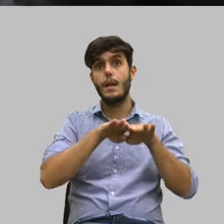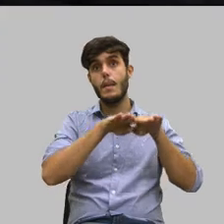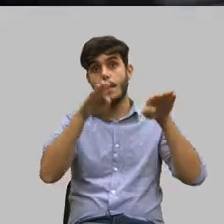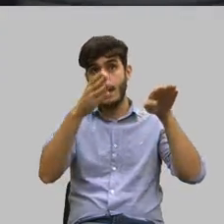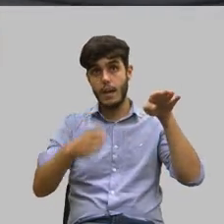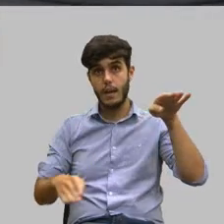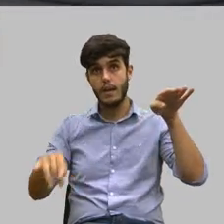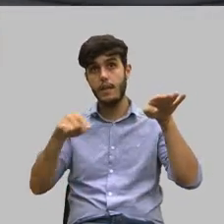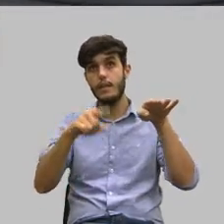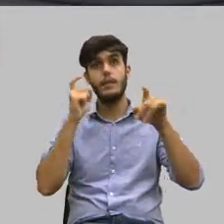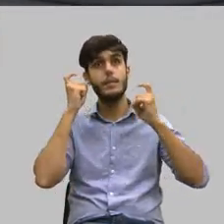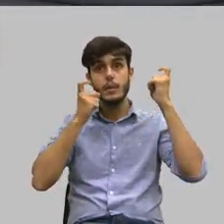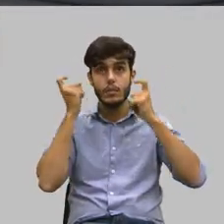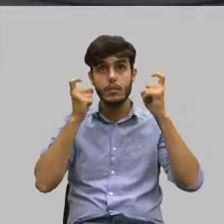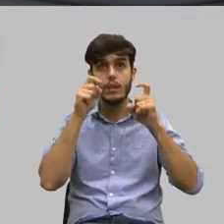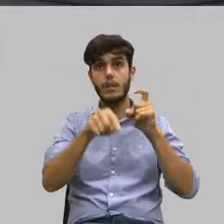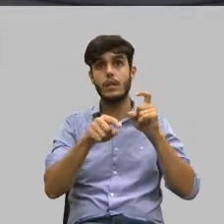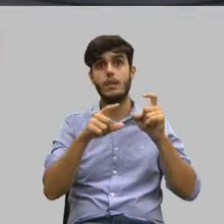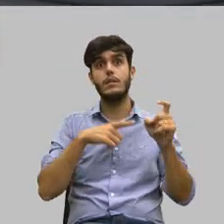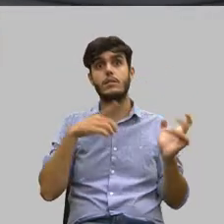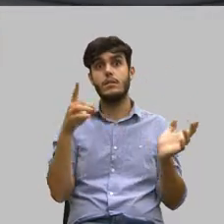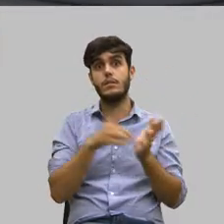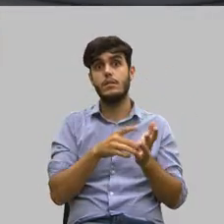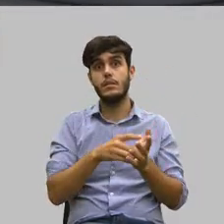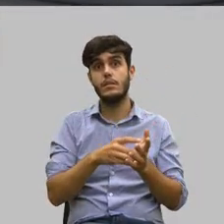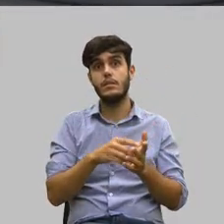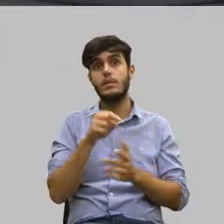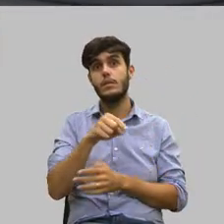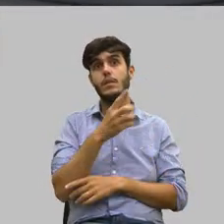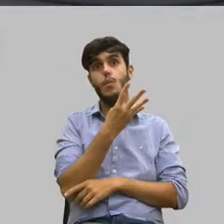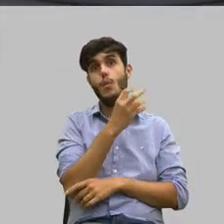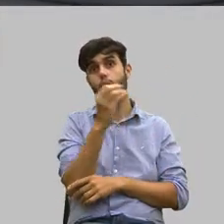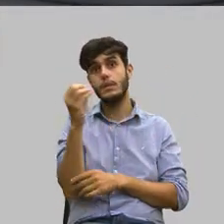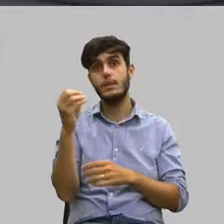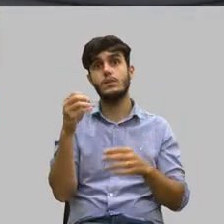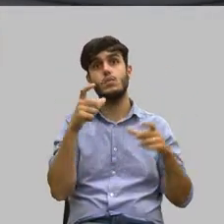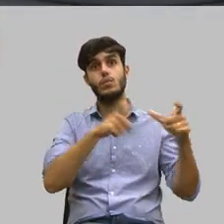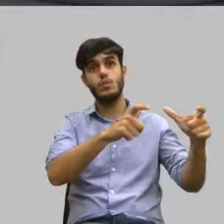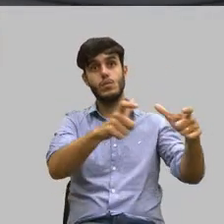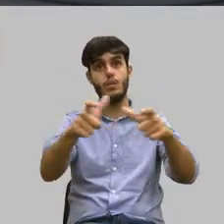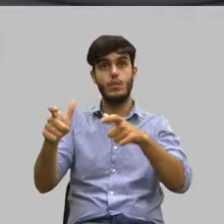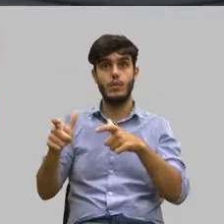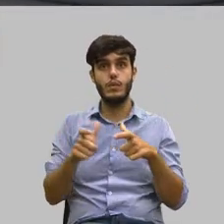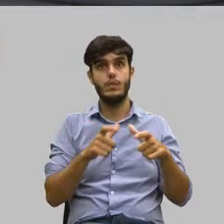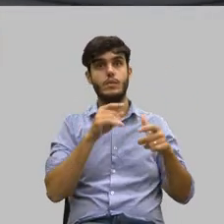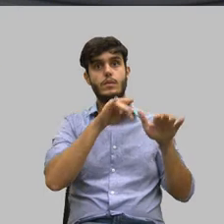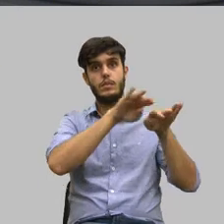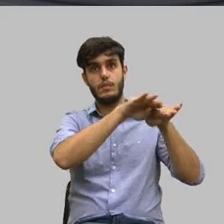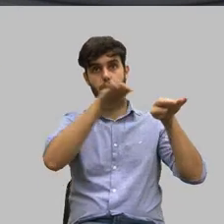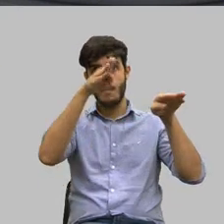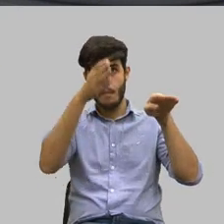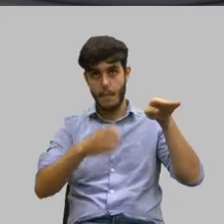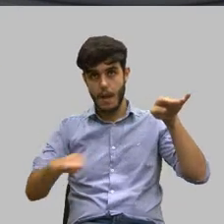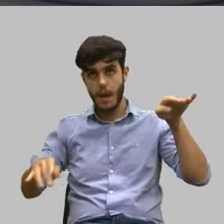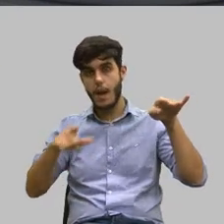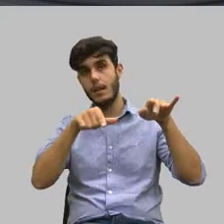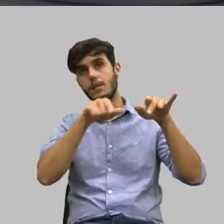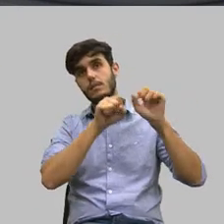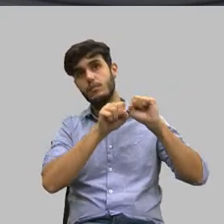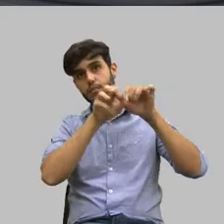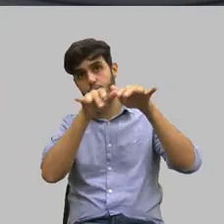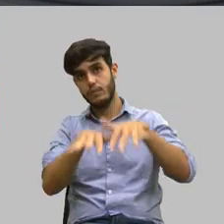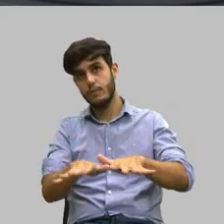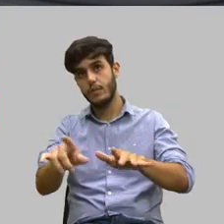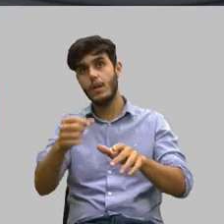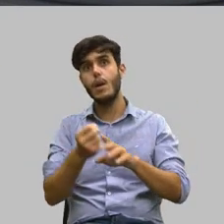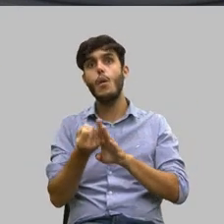comissionada ela é preocupante então assim com mais de 400 barragens exatamente eu não sei porque se esse número não é nosso quantas ainda não